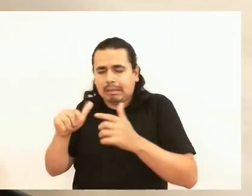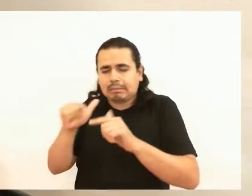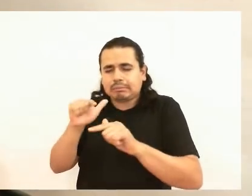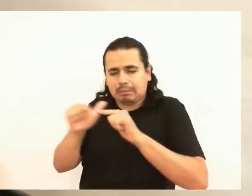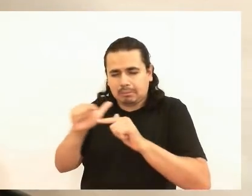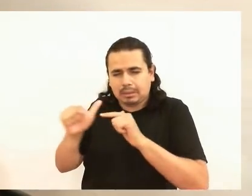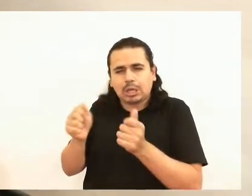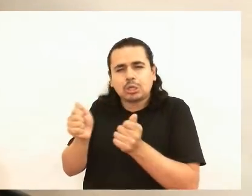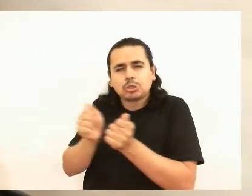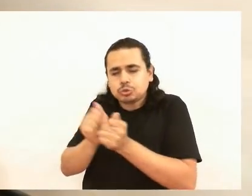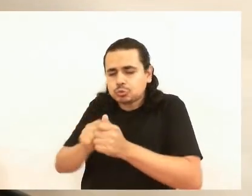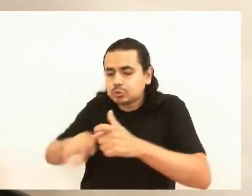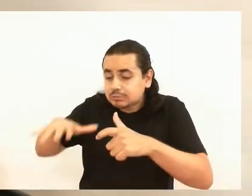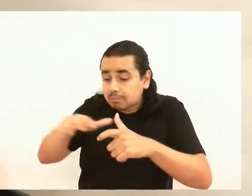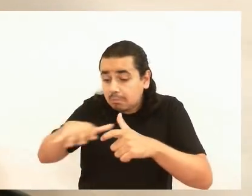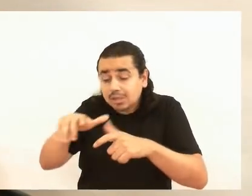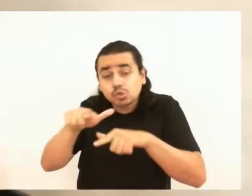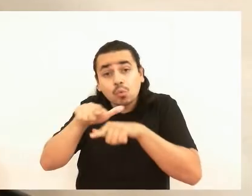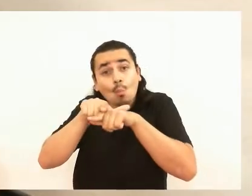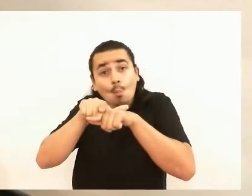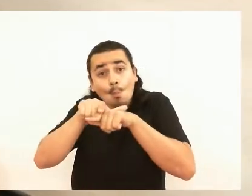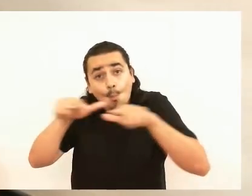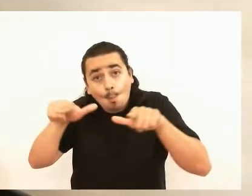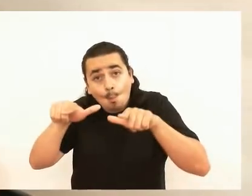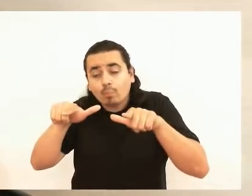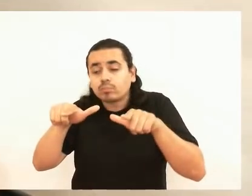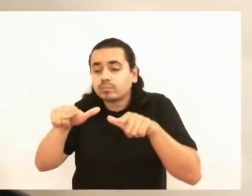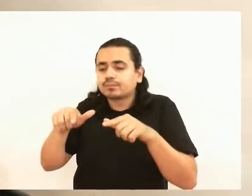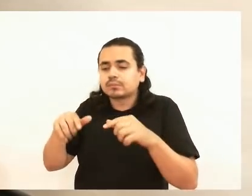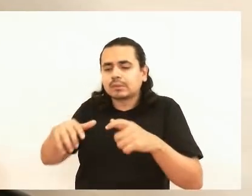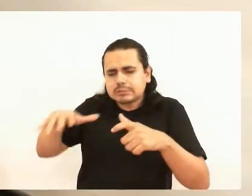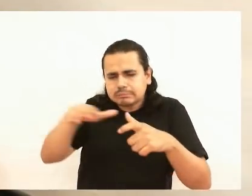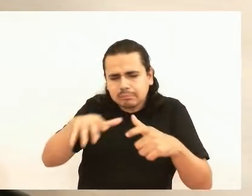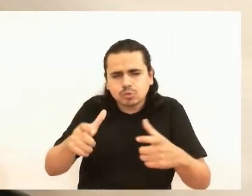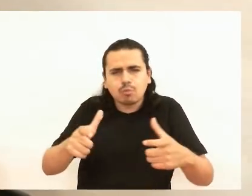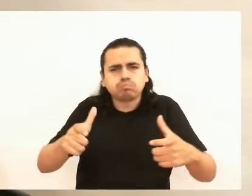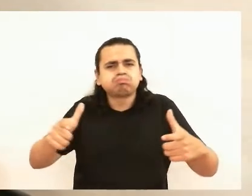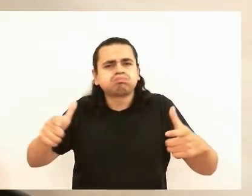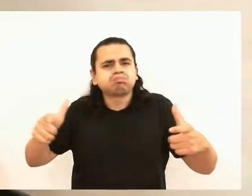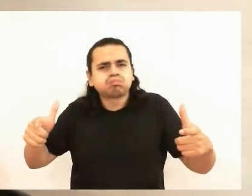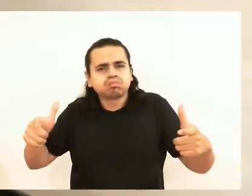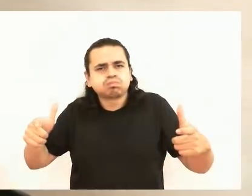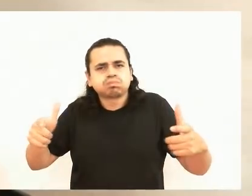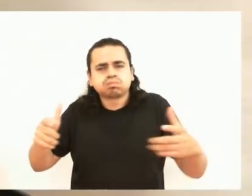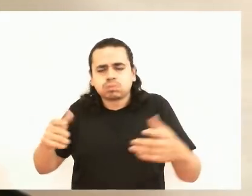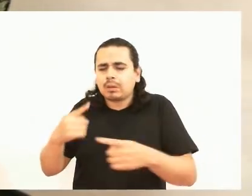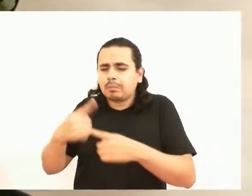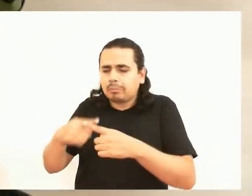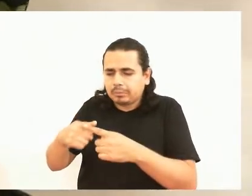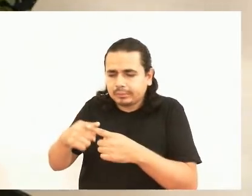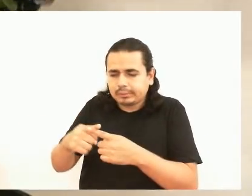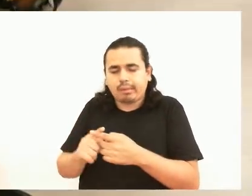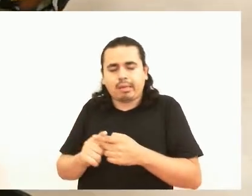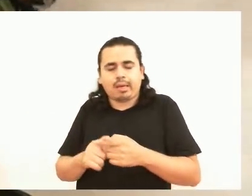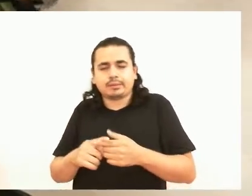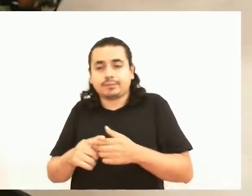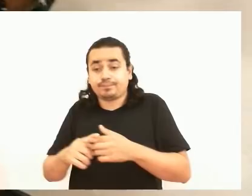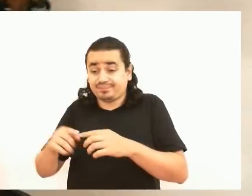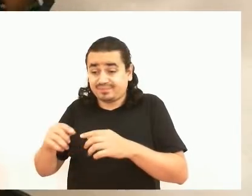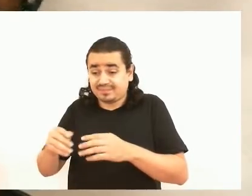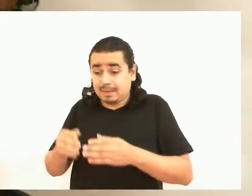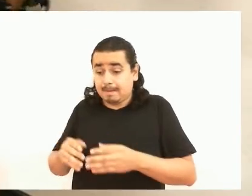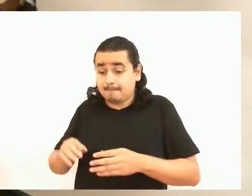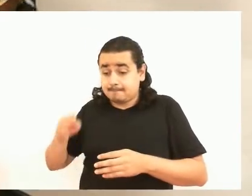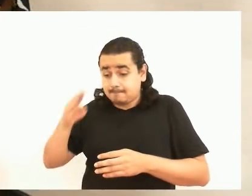de trabalhar em espaços vazios de espaços amplos porque mesmo que não seja